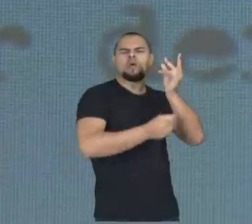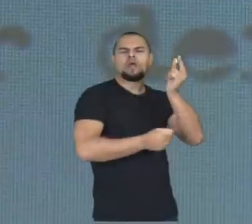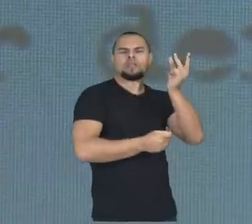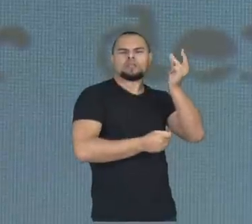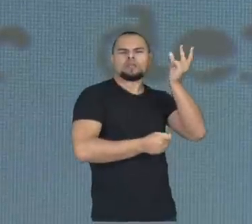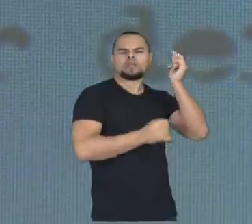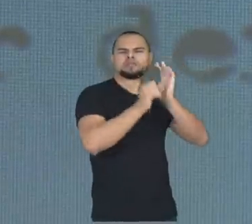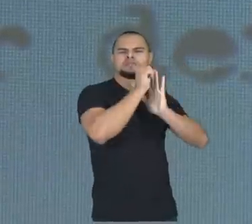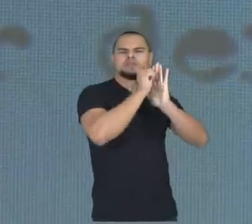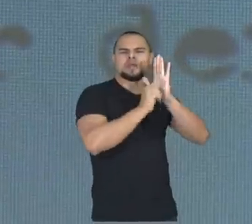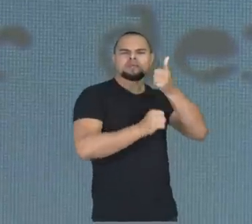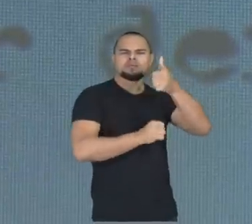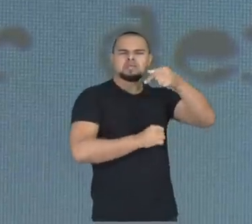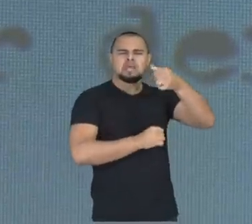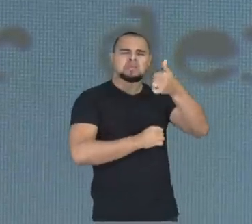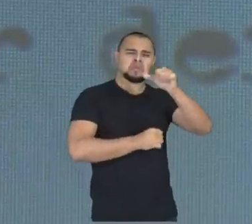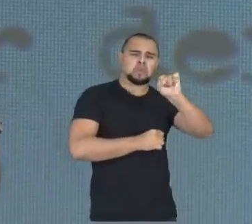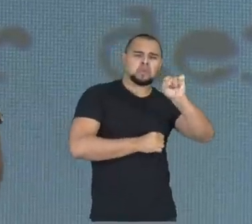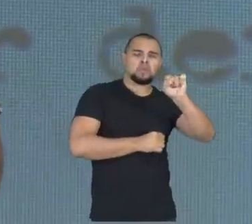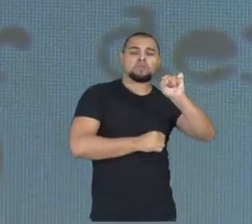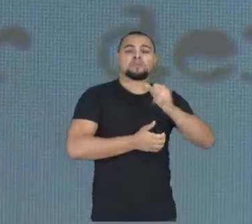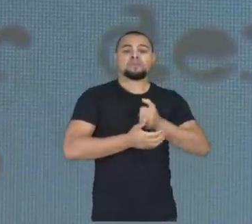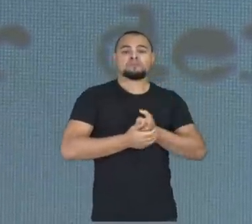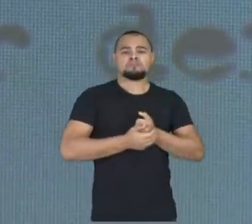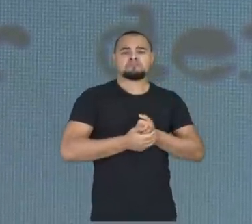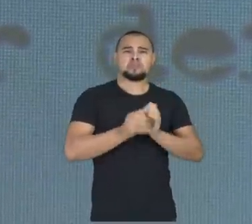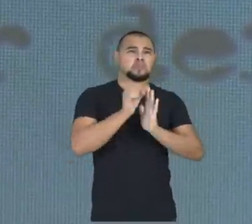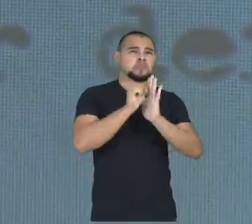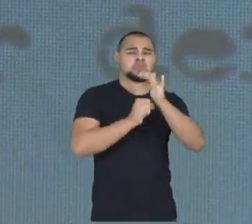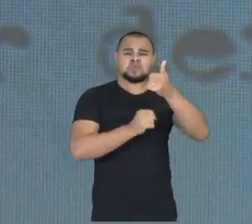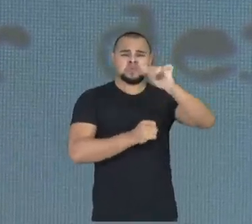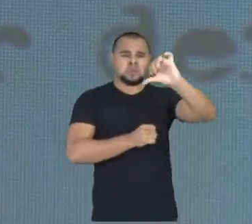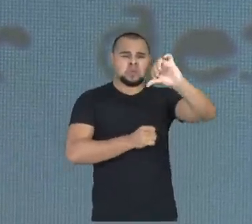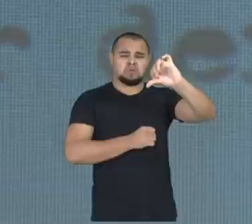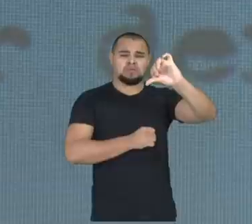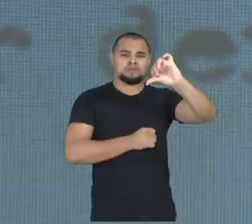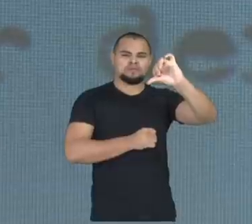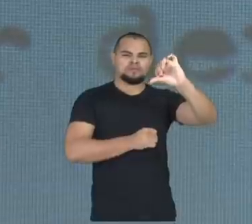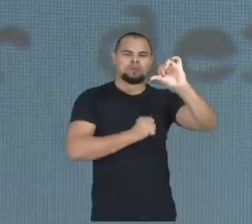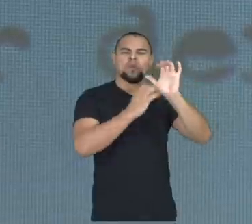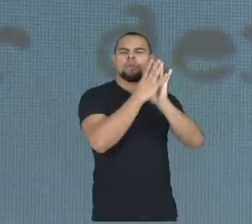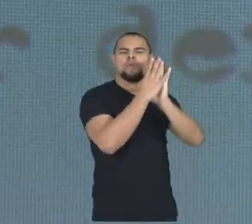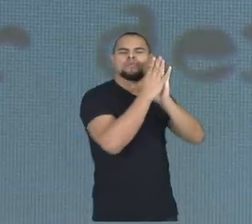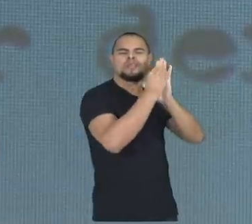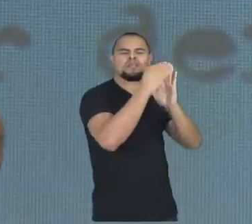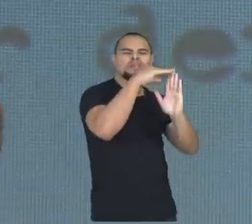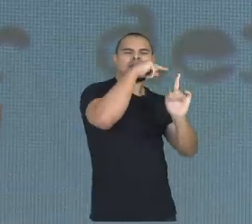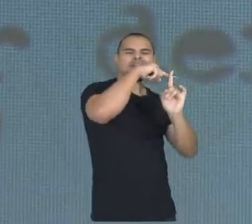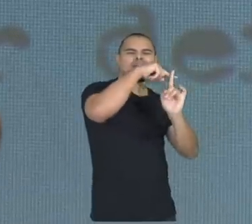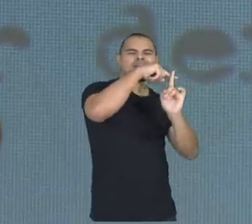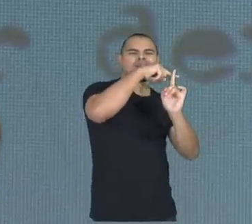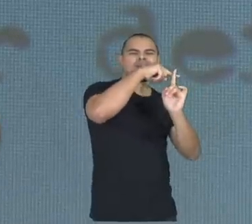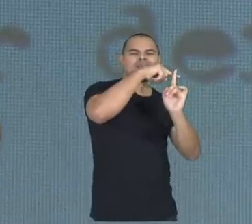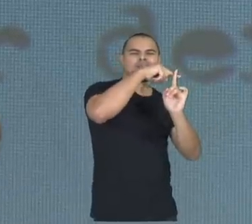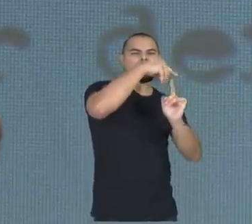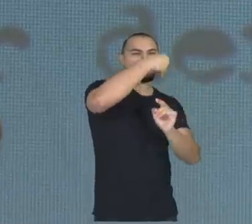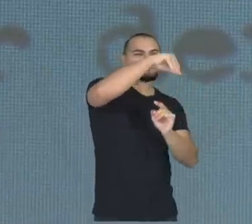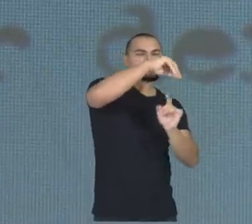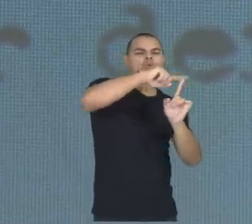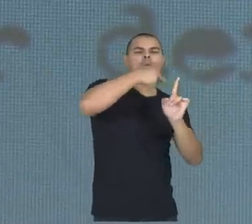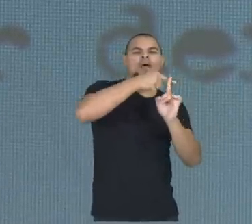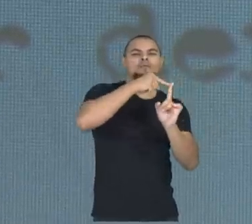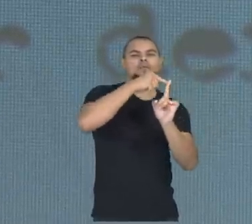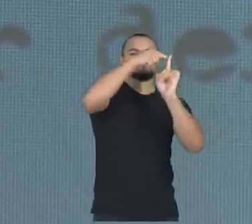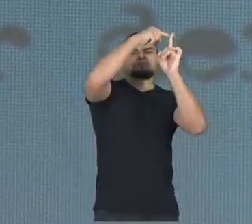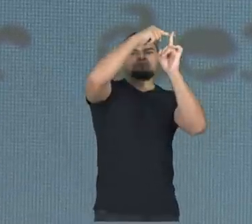século 17, 18, ou 19, na verdade, para dizer o seguinte: não